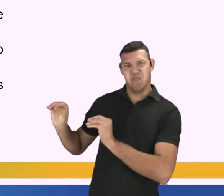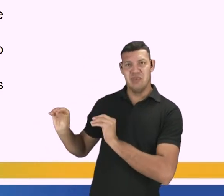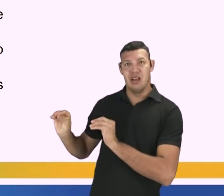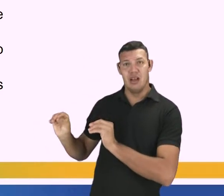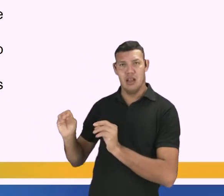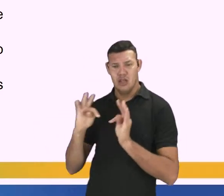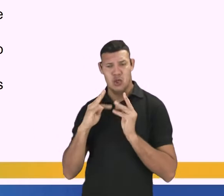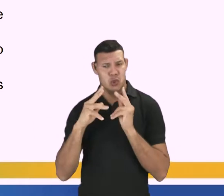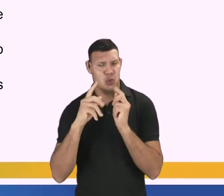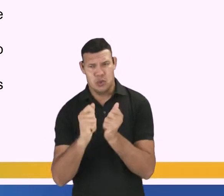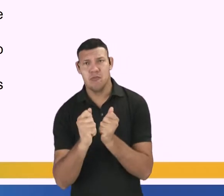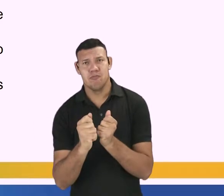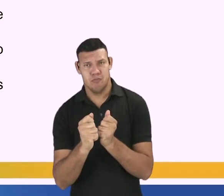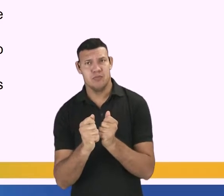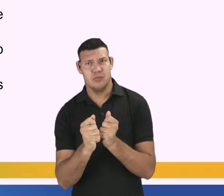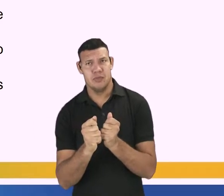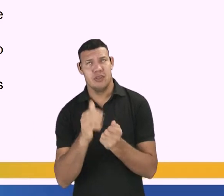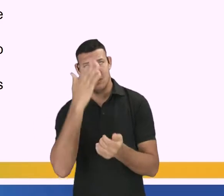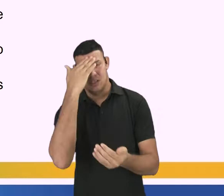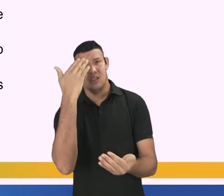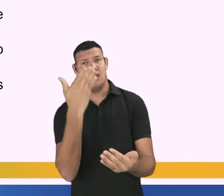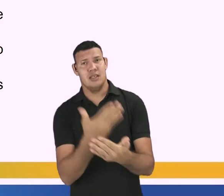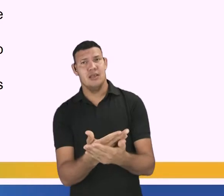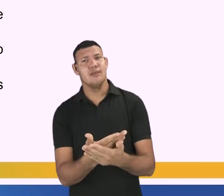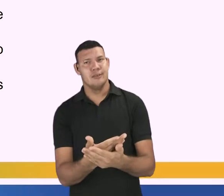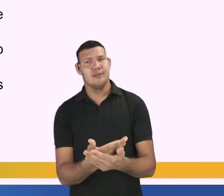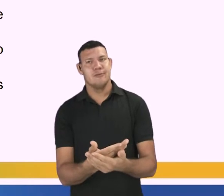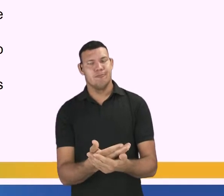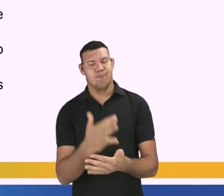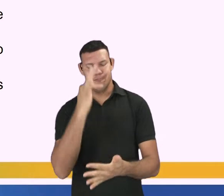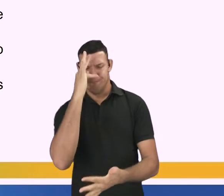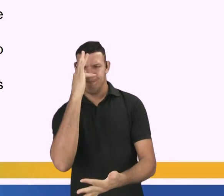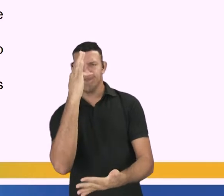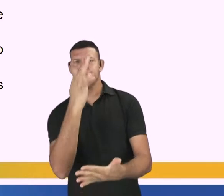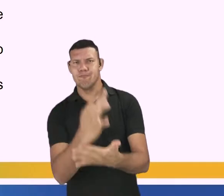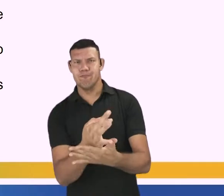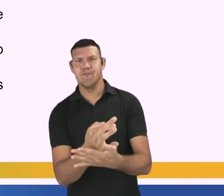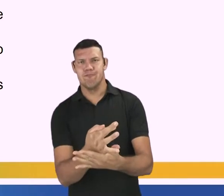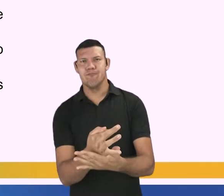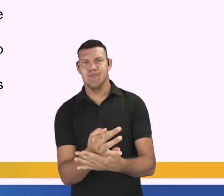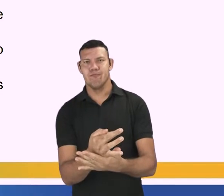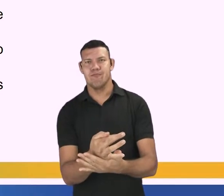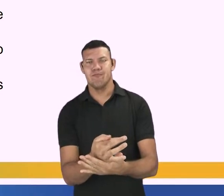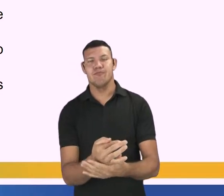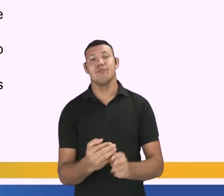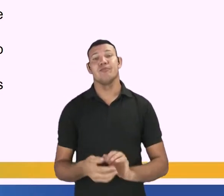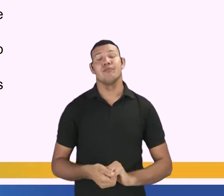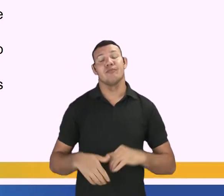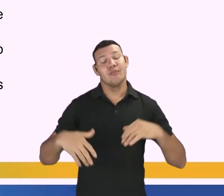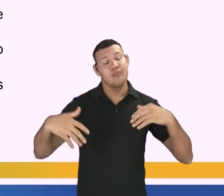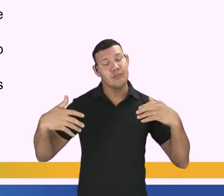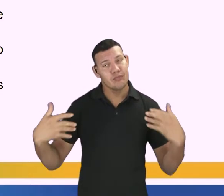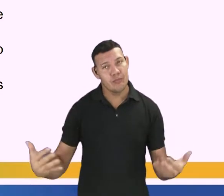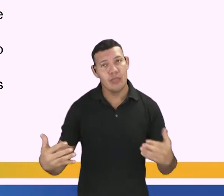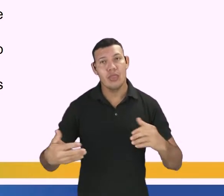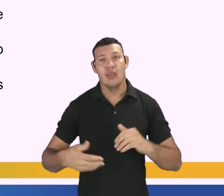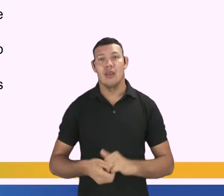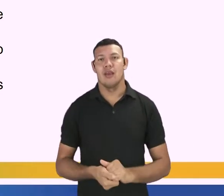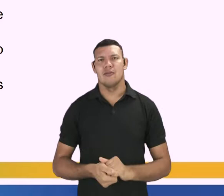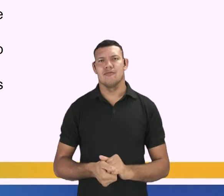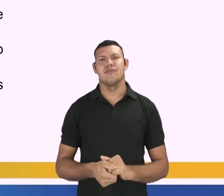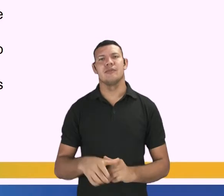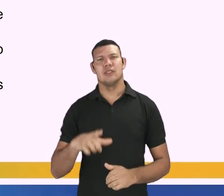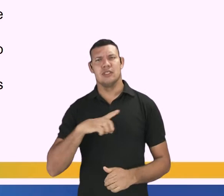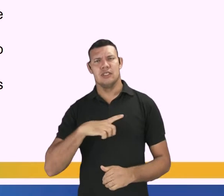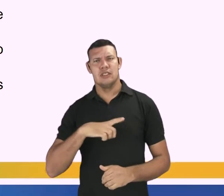naquela época provinha em detrimento da fé. E aí nós temos o quê? Nós temos os